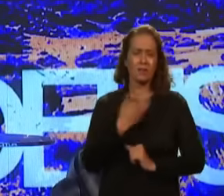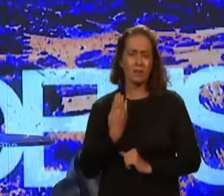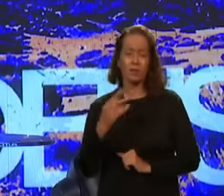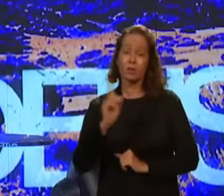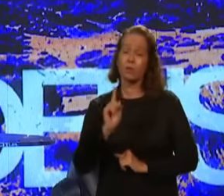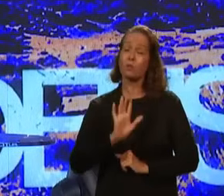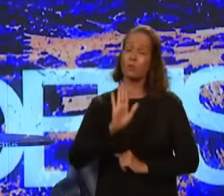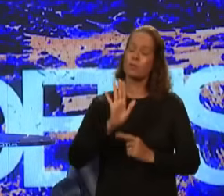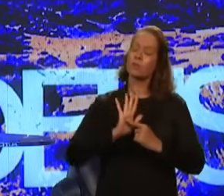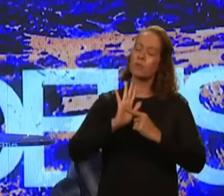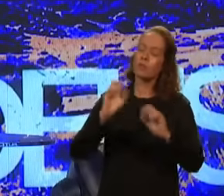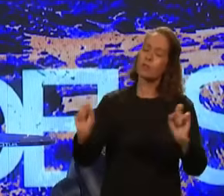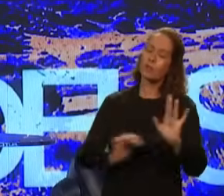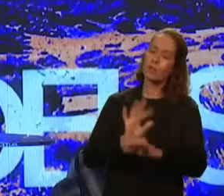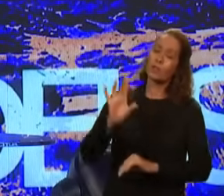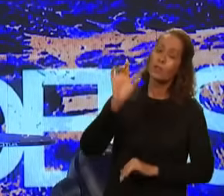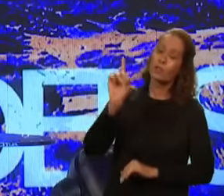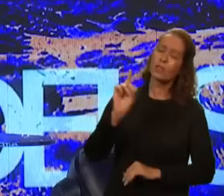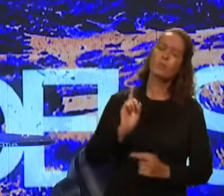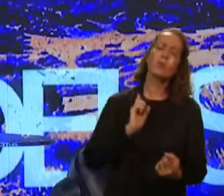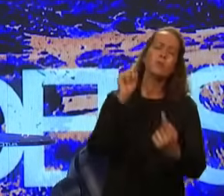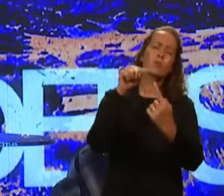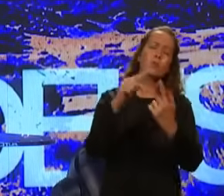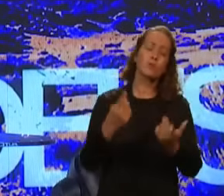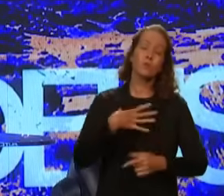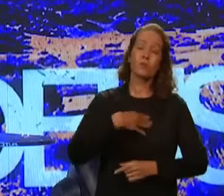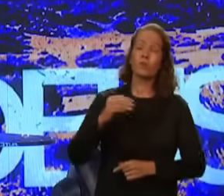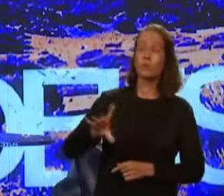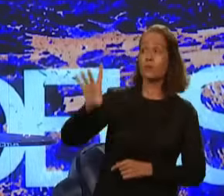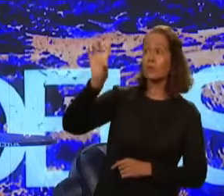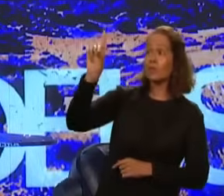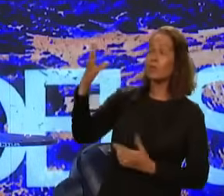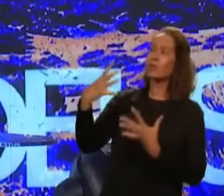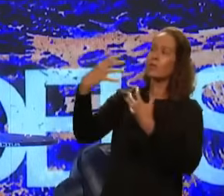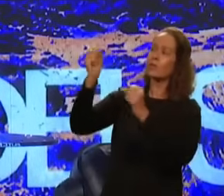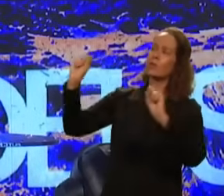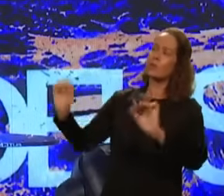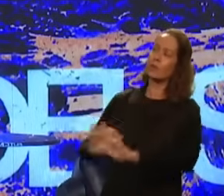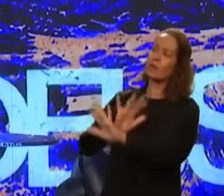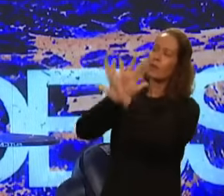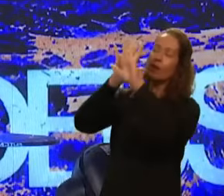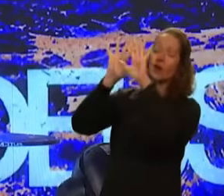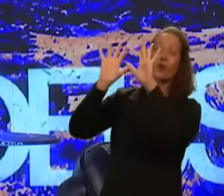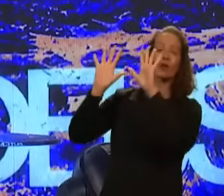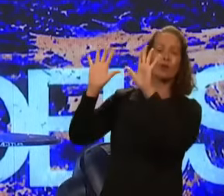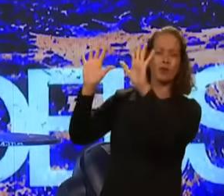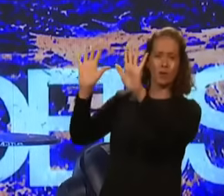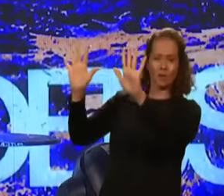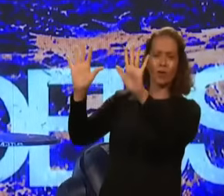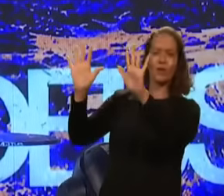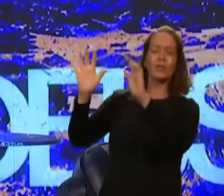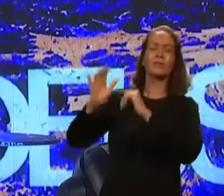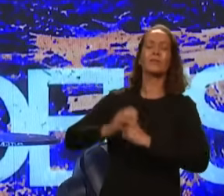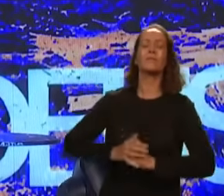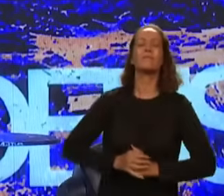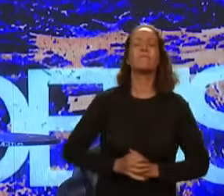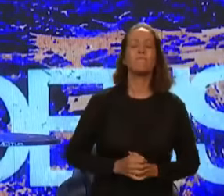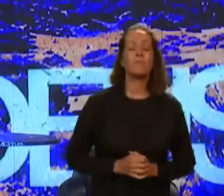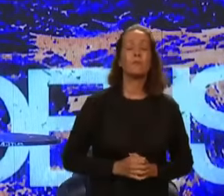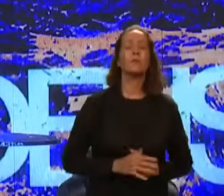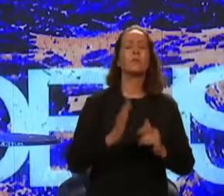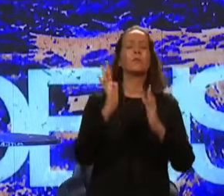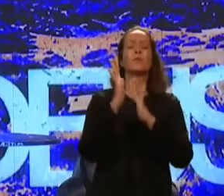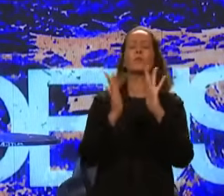de Deus, para que o Filho de Deus seja glorificada no meio dela.